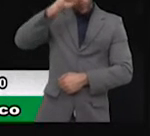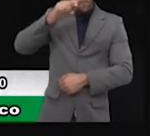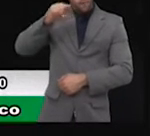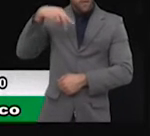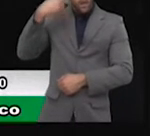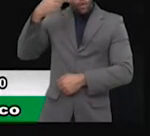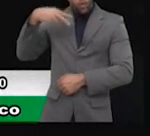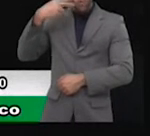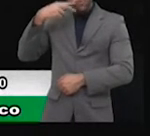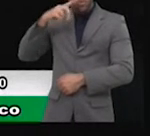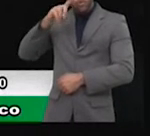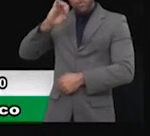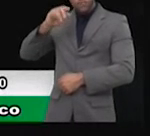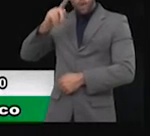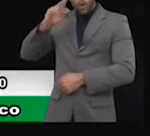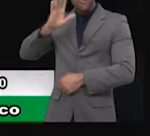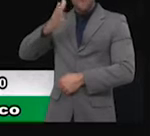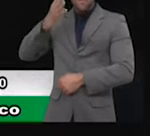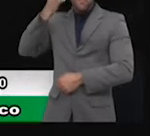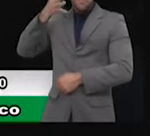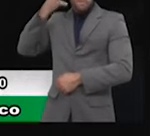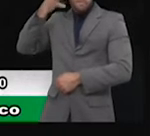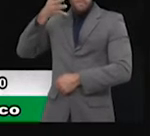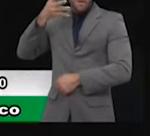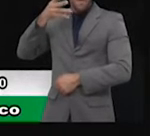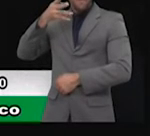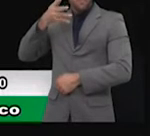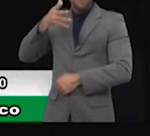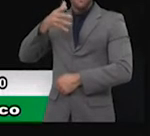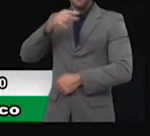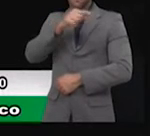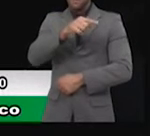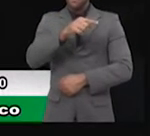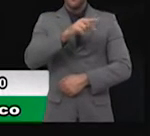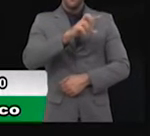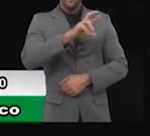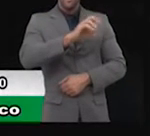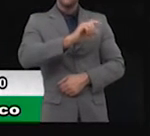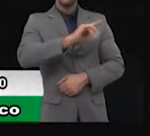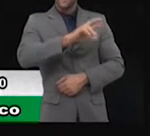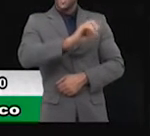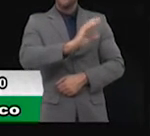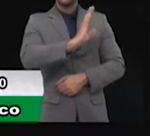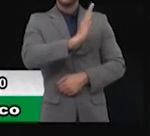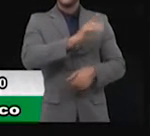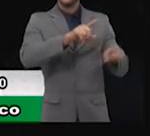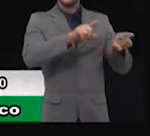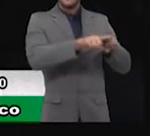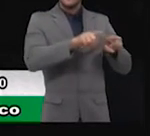aí, o vereador Rogério Silva falou.